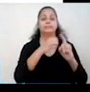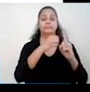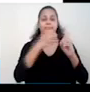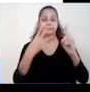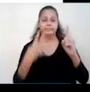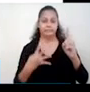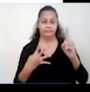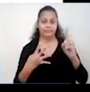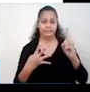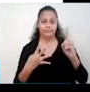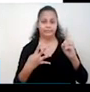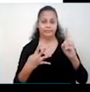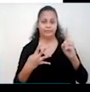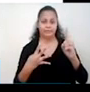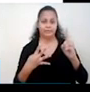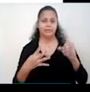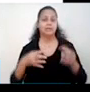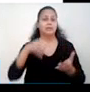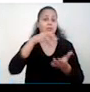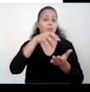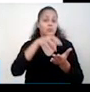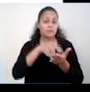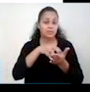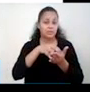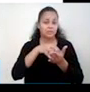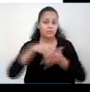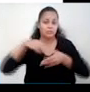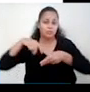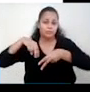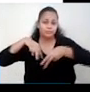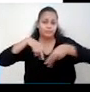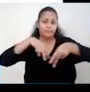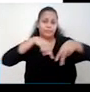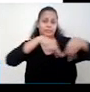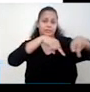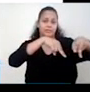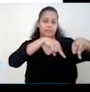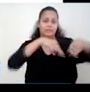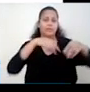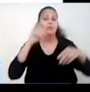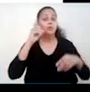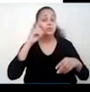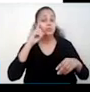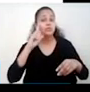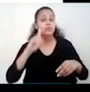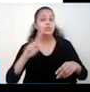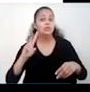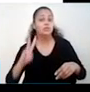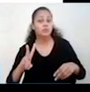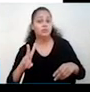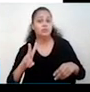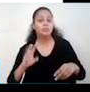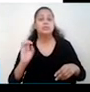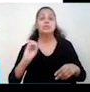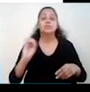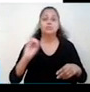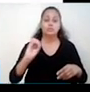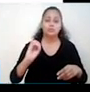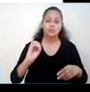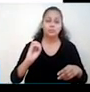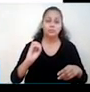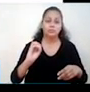Quatro Rodas como um importante centro de peregrinação. Em 12 de outubro, dia da padroeira, cerca de 200